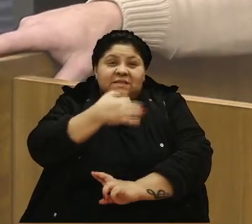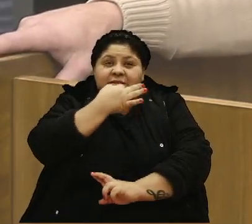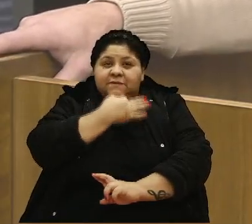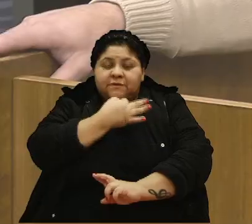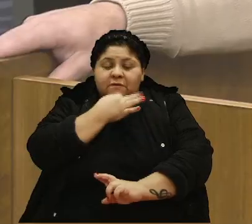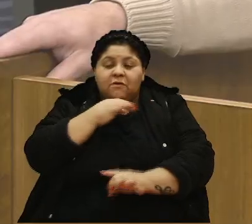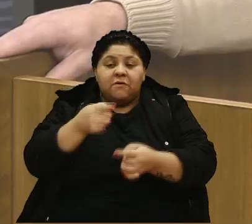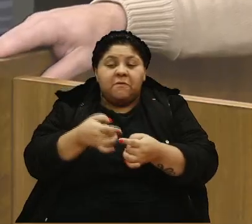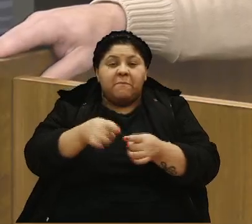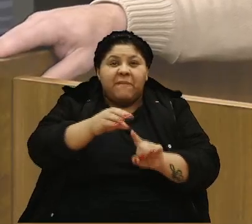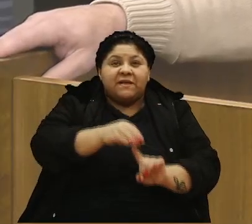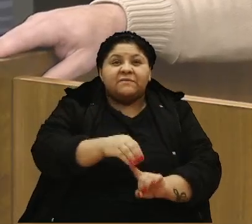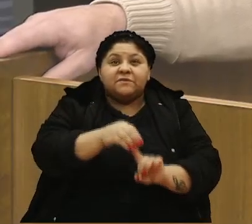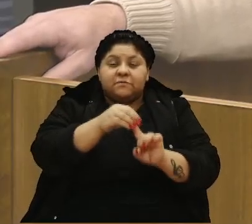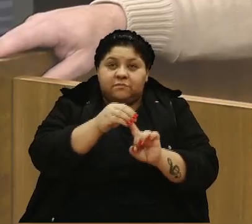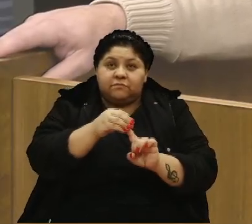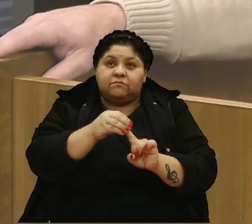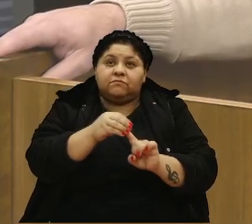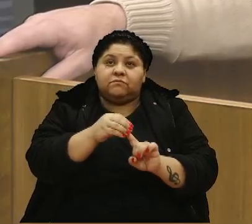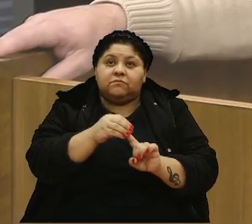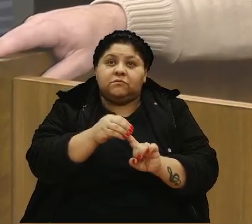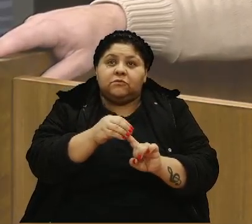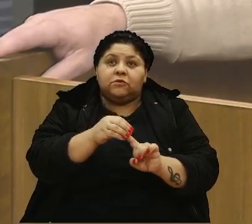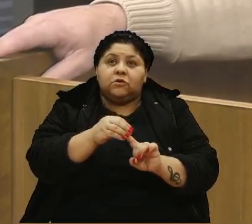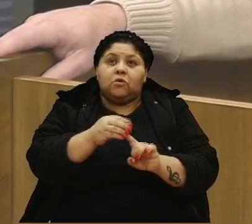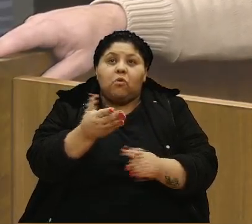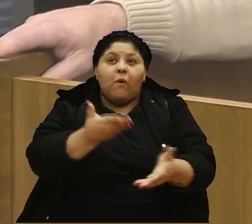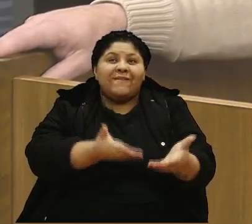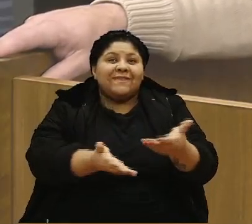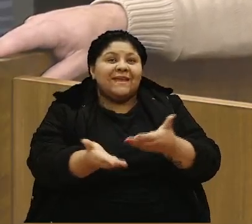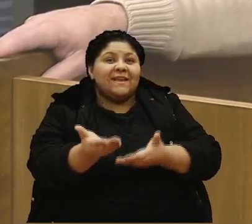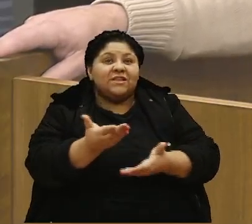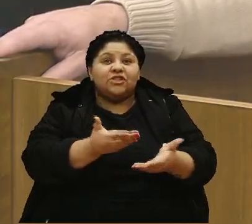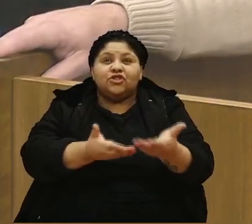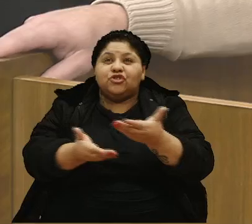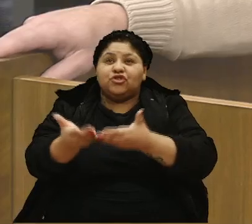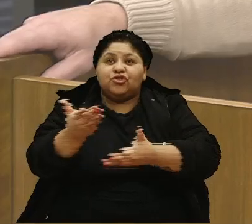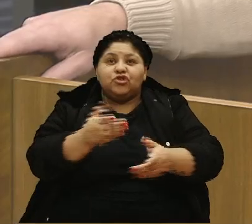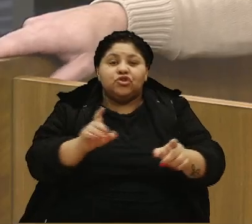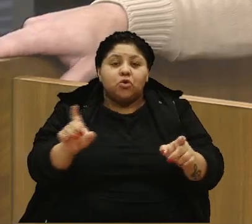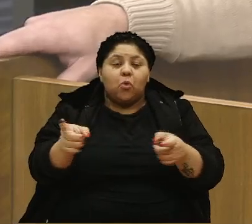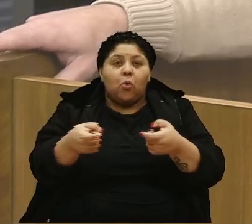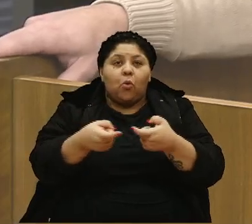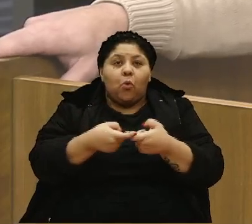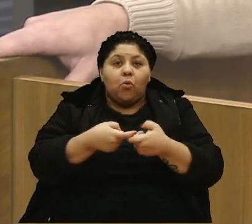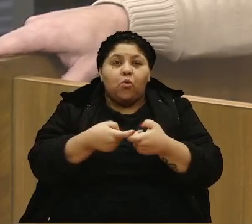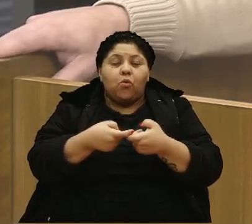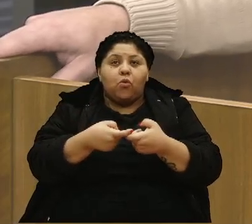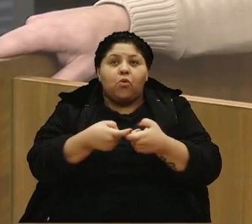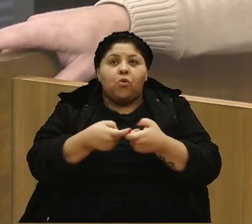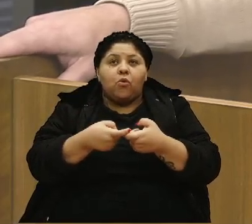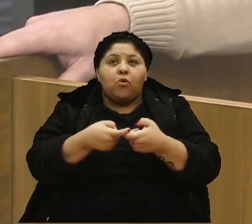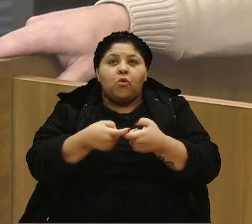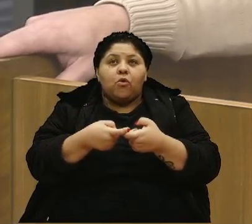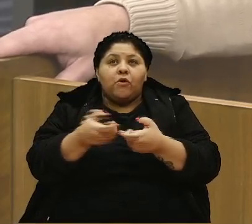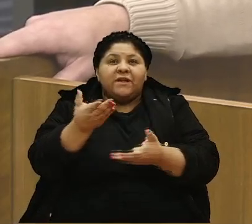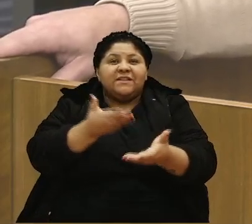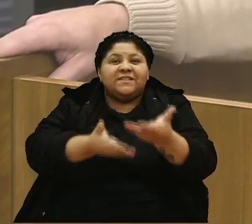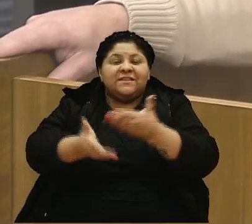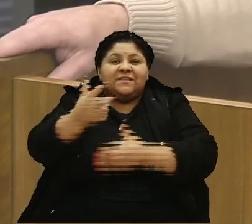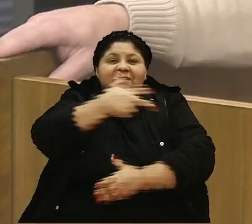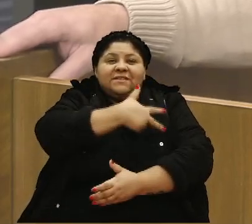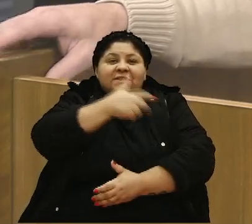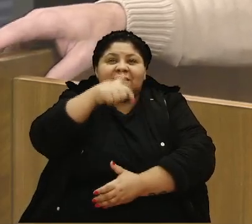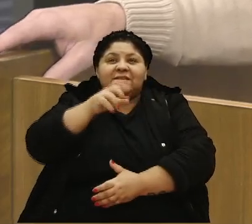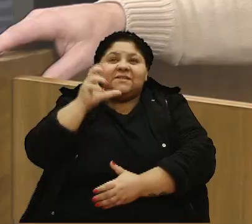mas principalmente o mutirão de consultas e exames que irá acontecer neste sábado, dia